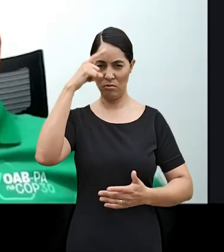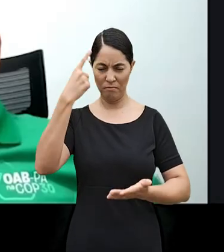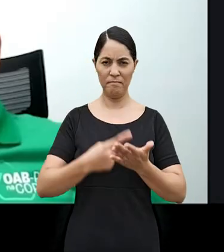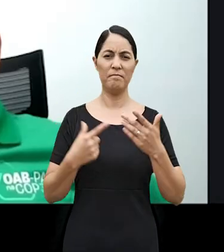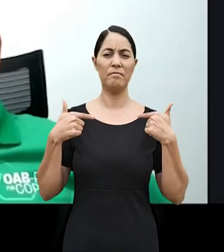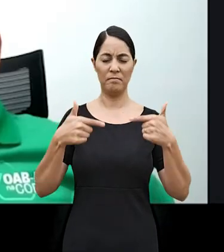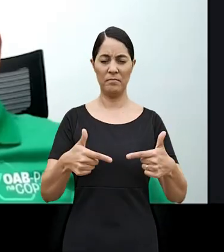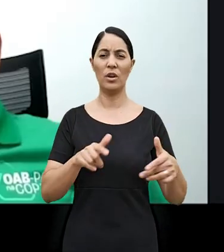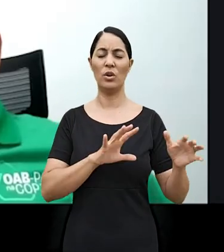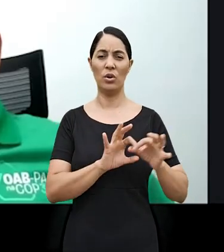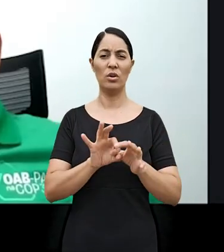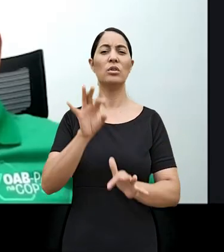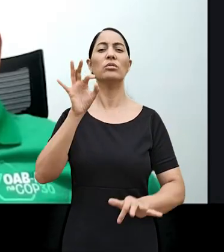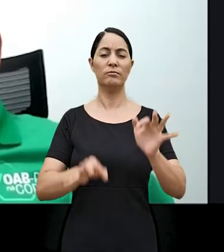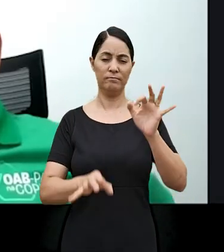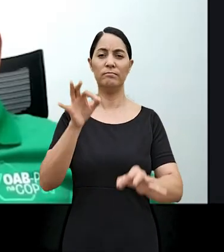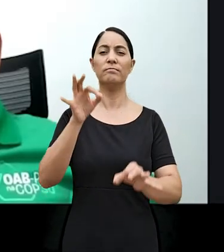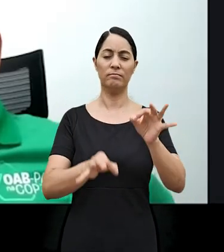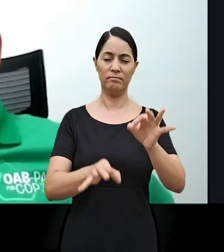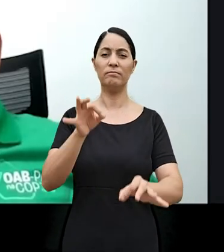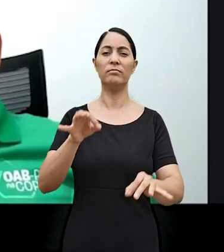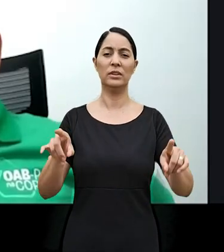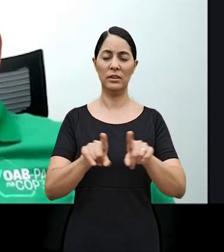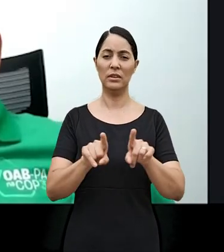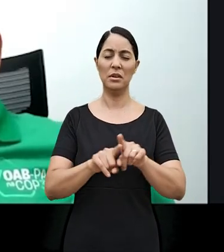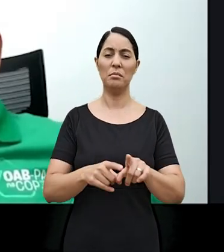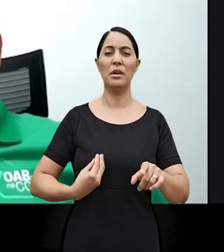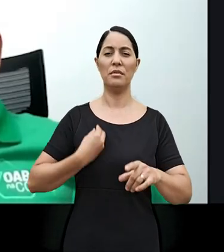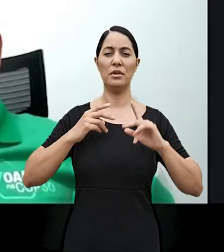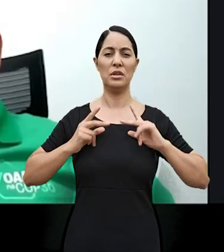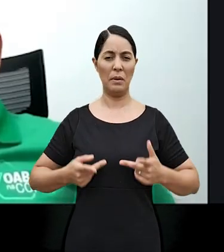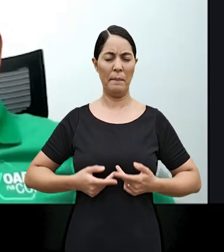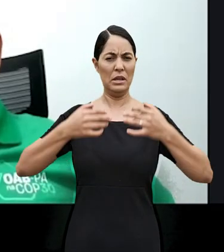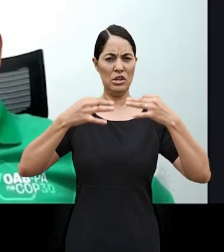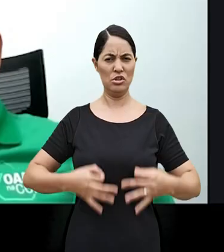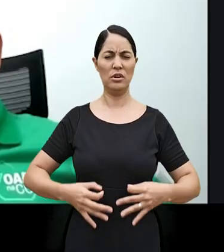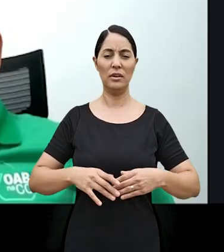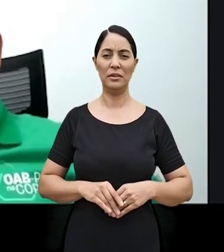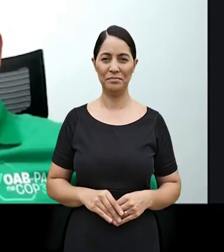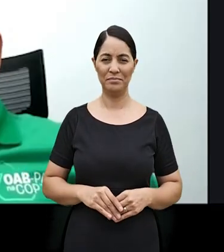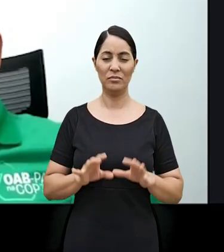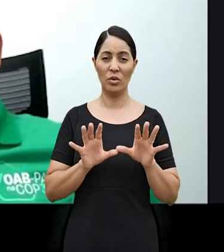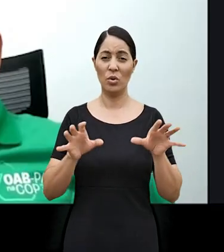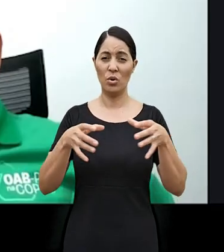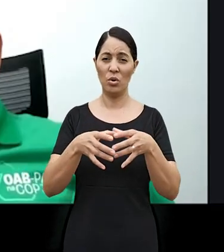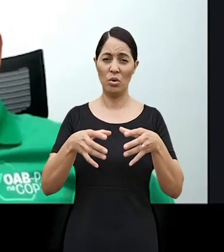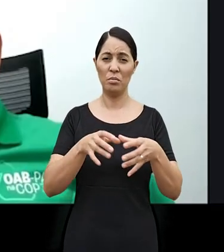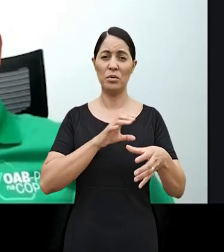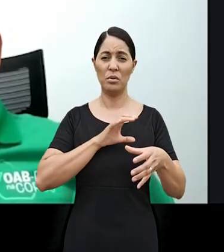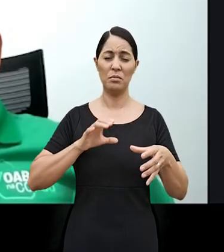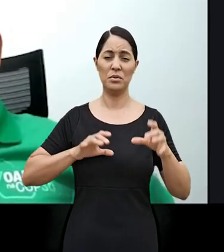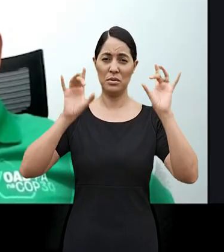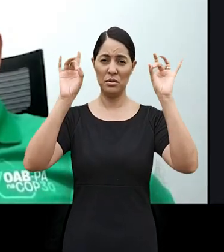a ordem jurídica, a cidadania e a dignidade humana. A Comissão Especial de Mudanças Climáticas do